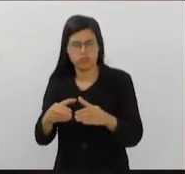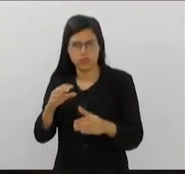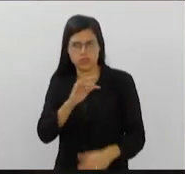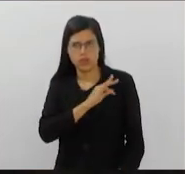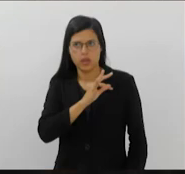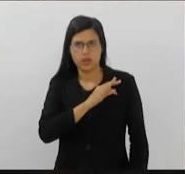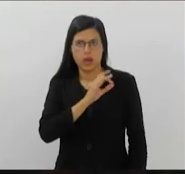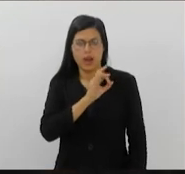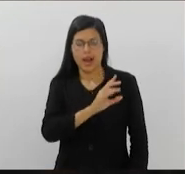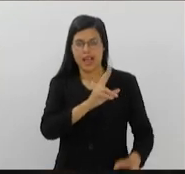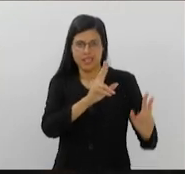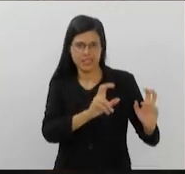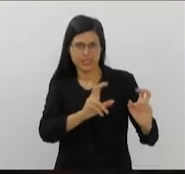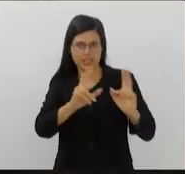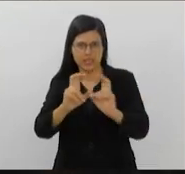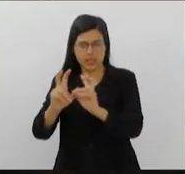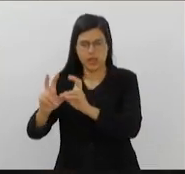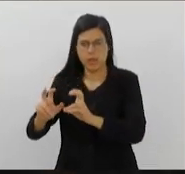ele